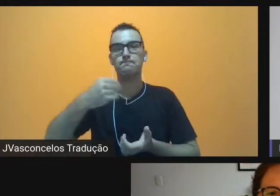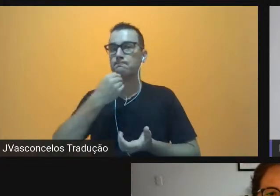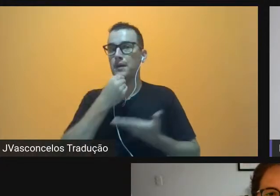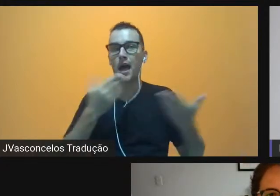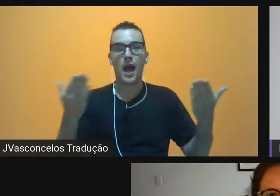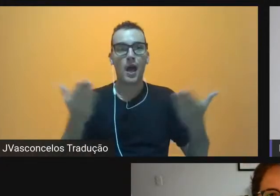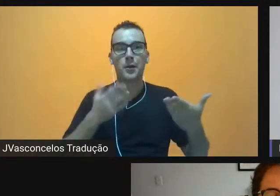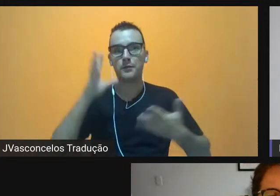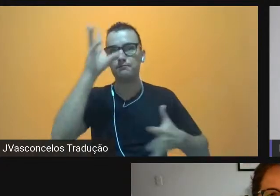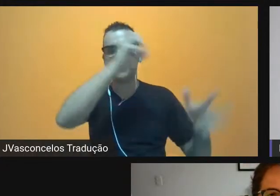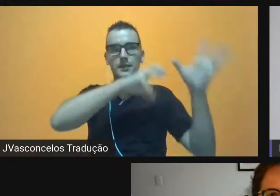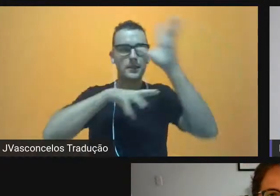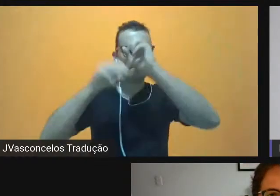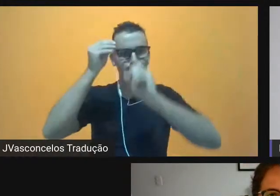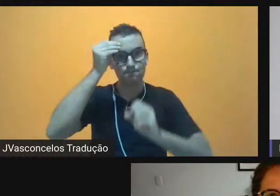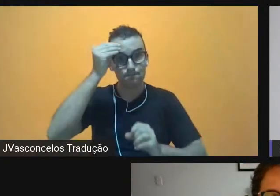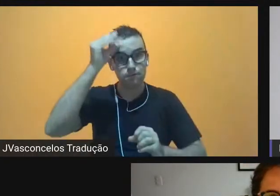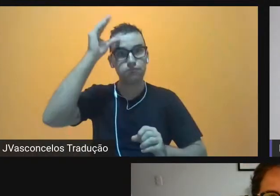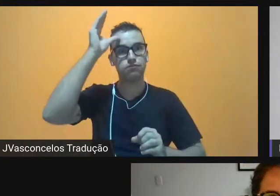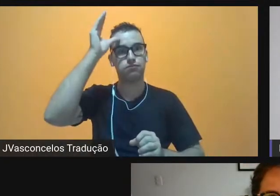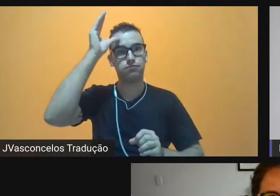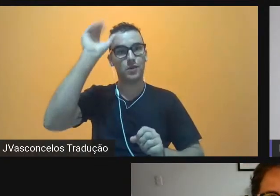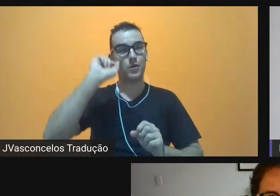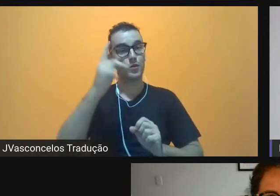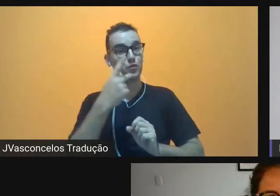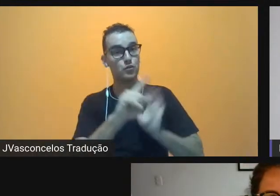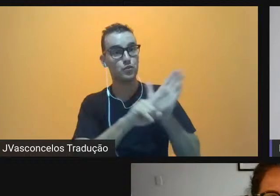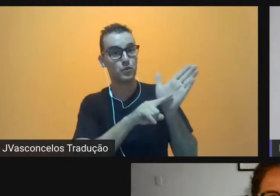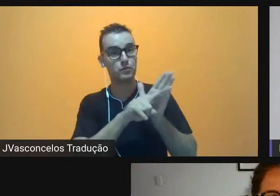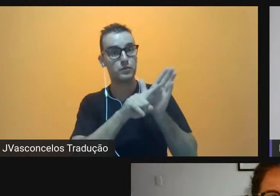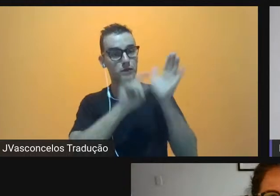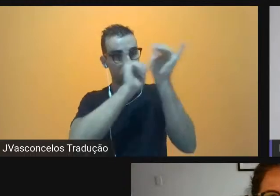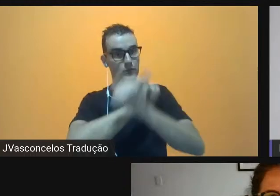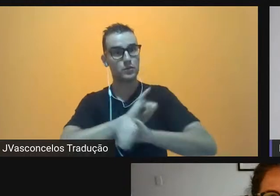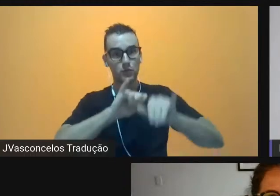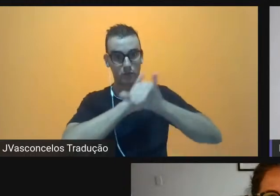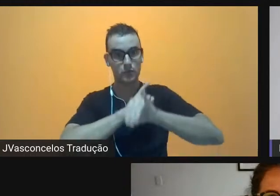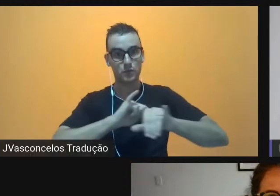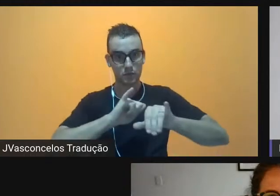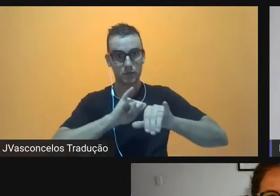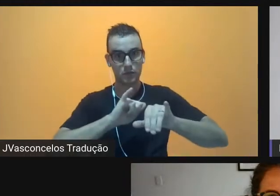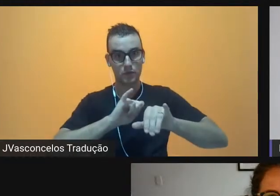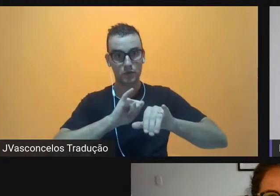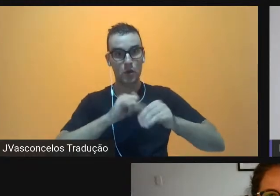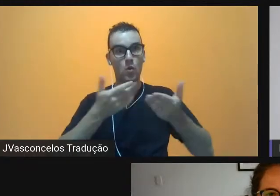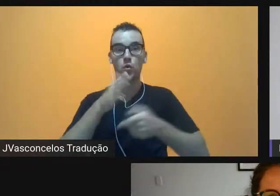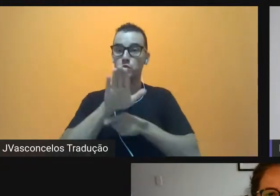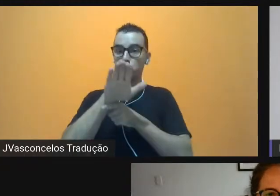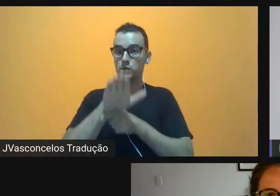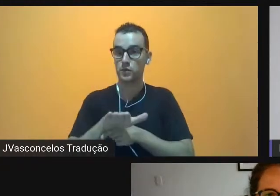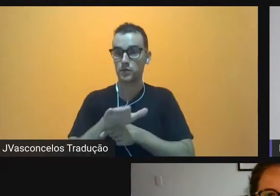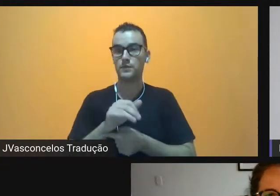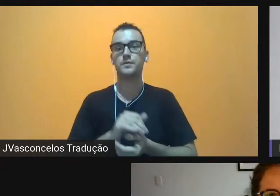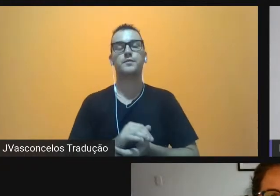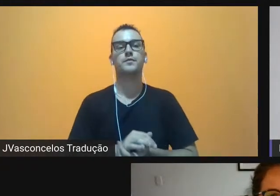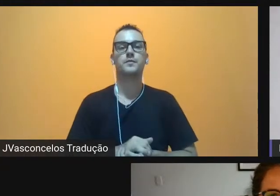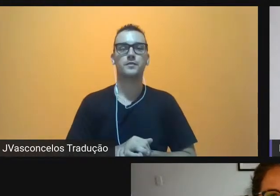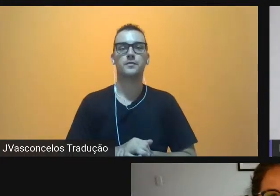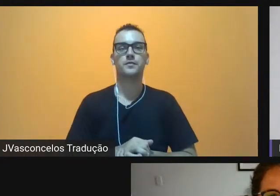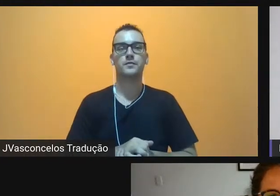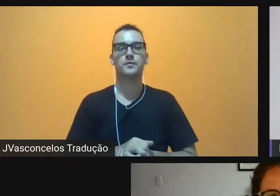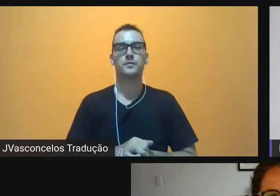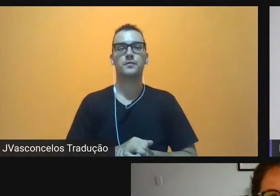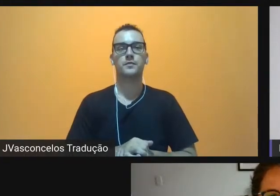de aprendizado em cima do trabalho que nós vamos discutir na tarde de hoje, né? E para a gente